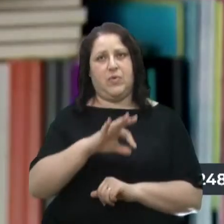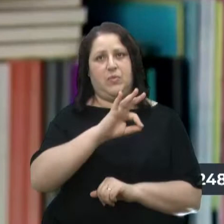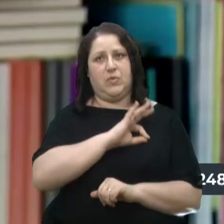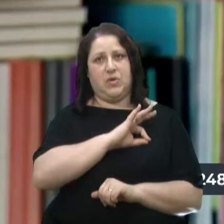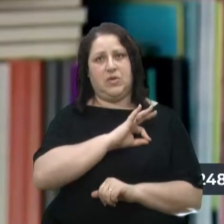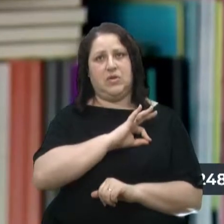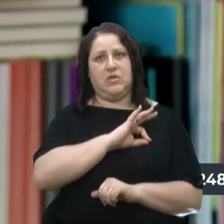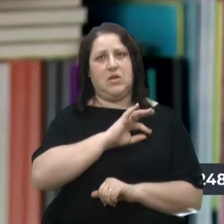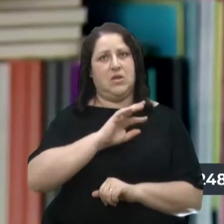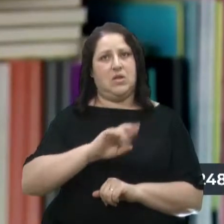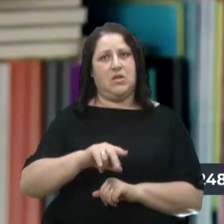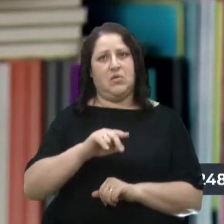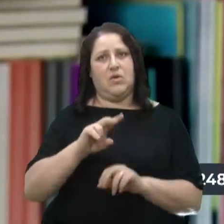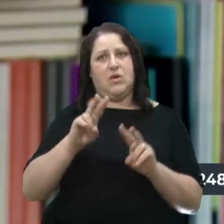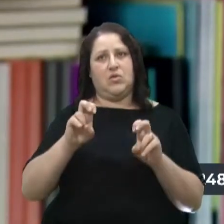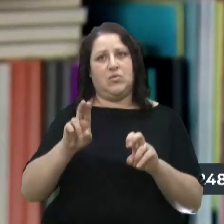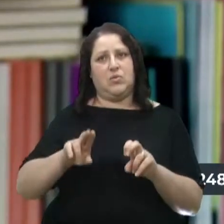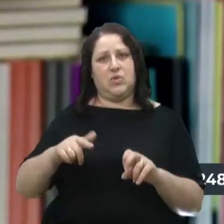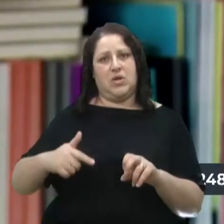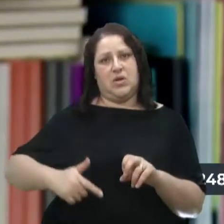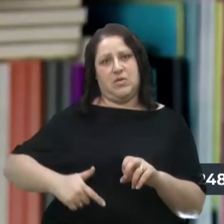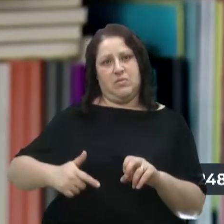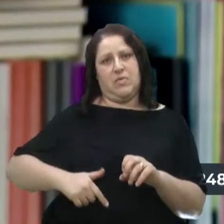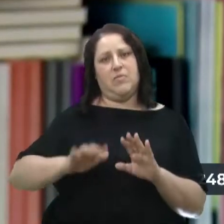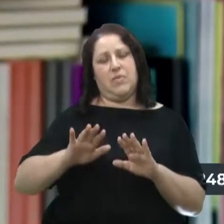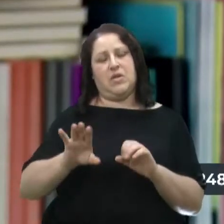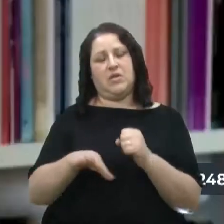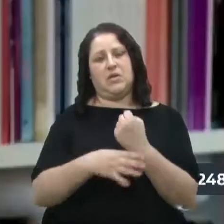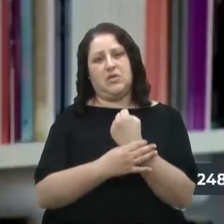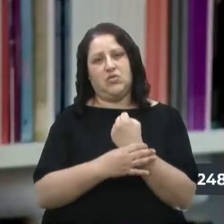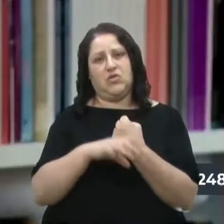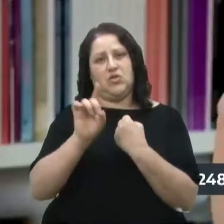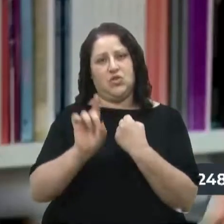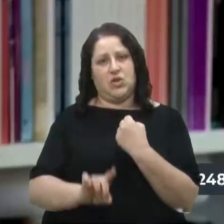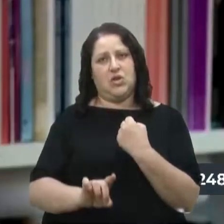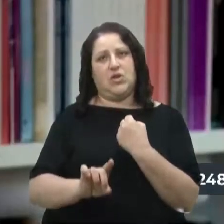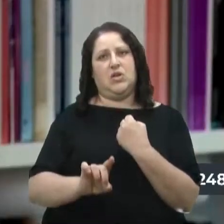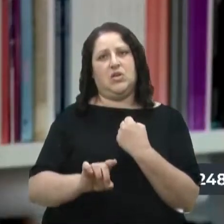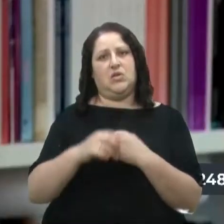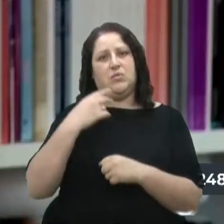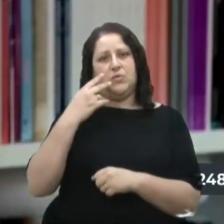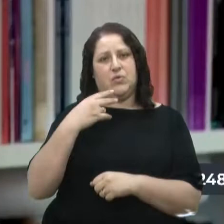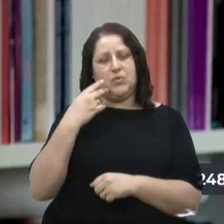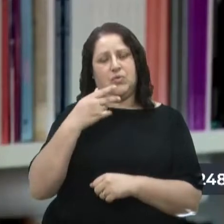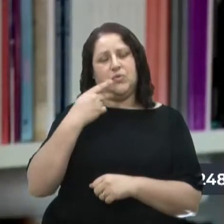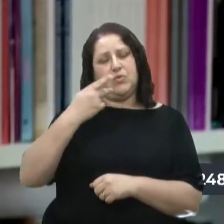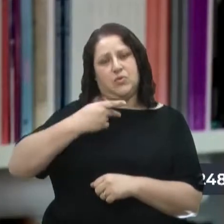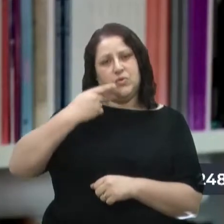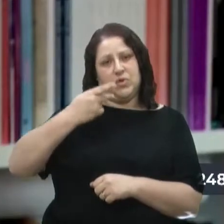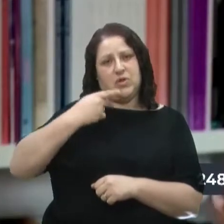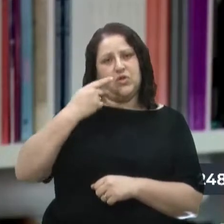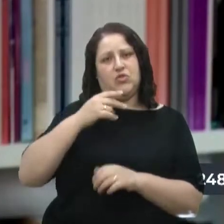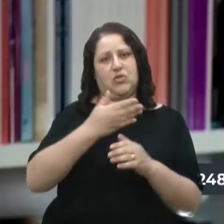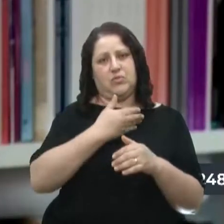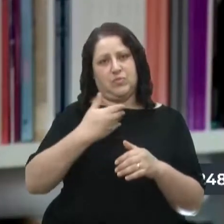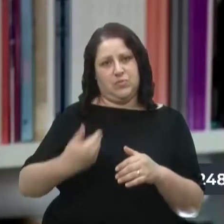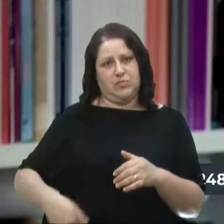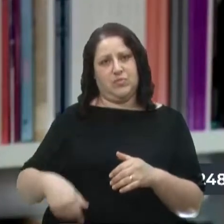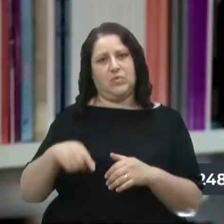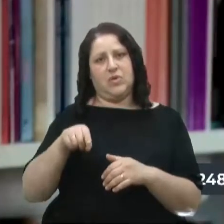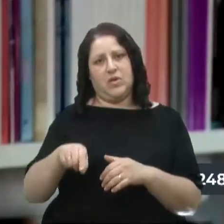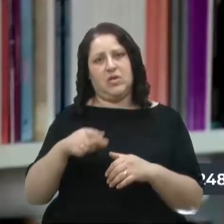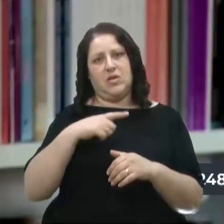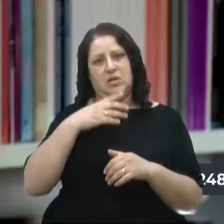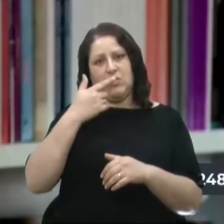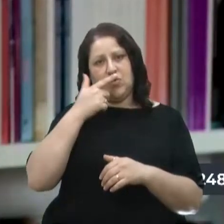da população, é garantindo direitos, é garantindo políticas públicas para que essa mulher possa ter uma educação infantil para os seus filhos,